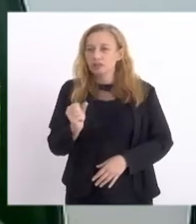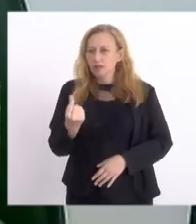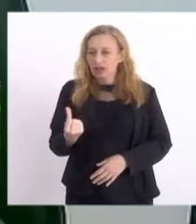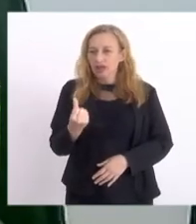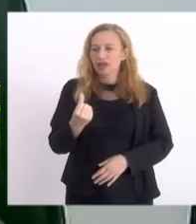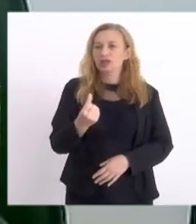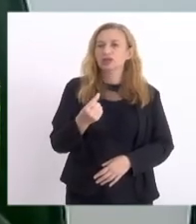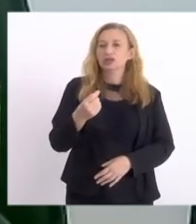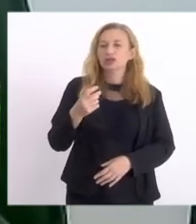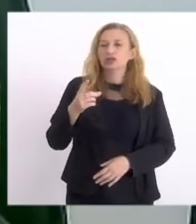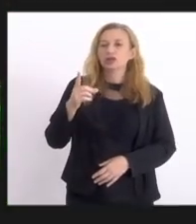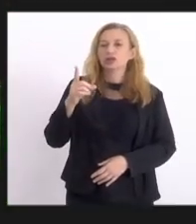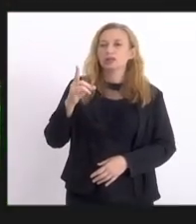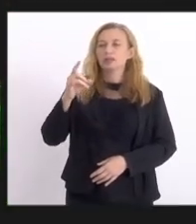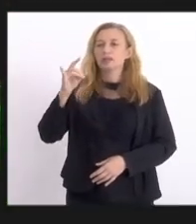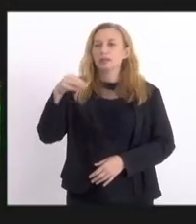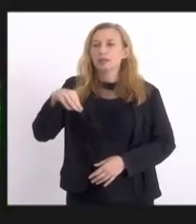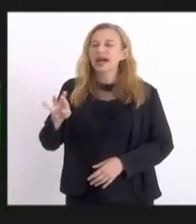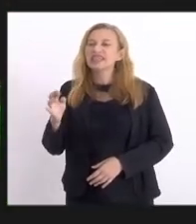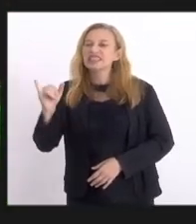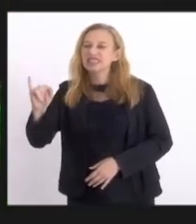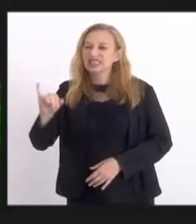Luiz Martins. Márcio,